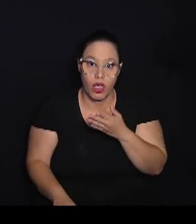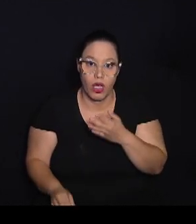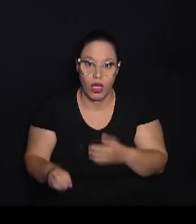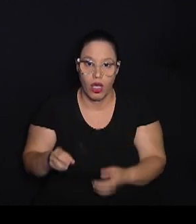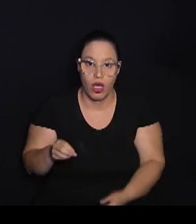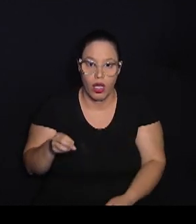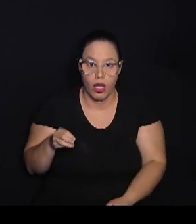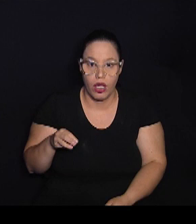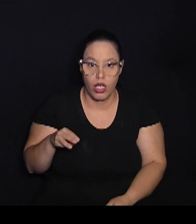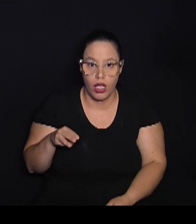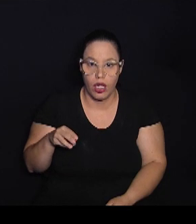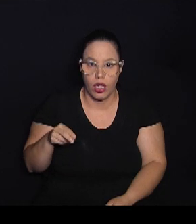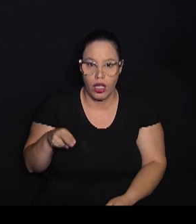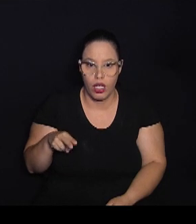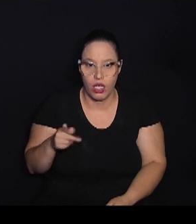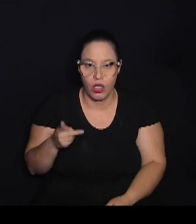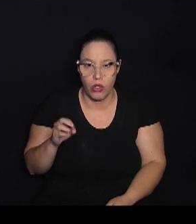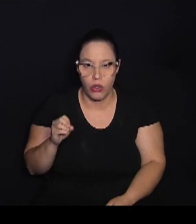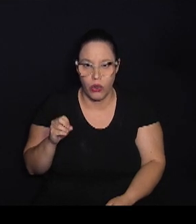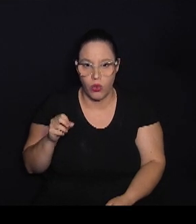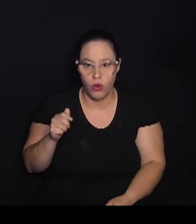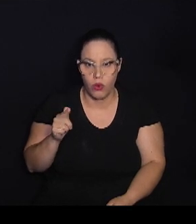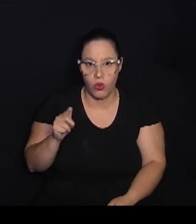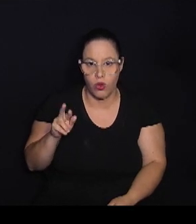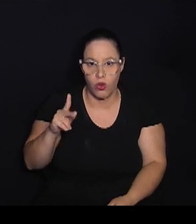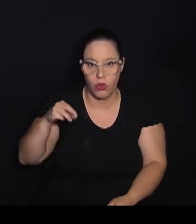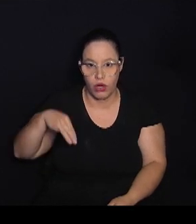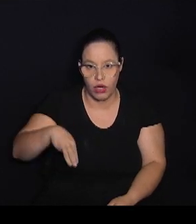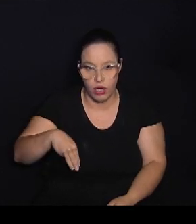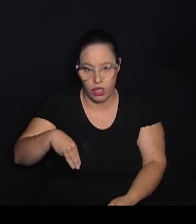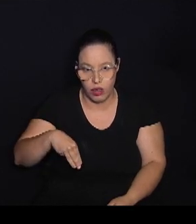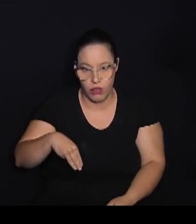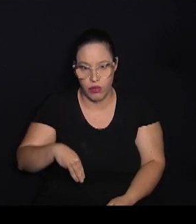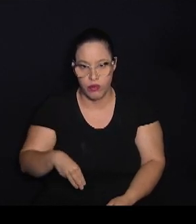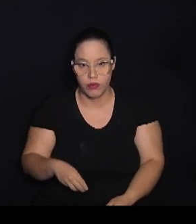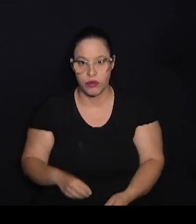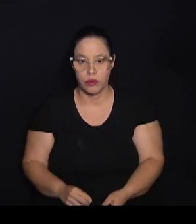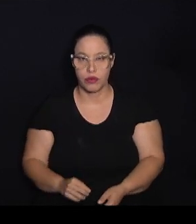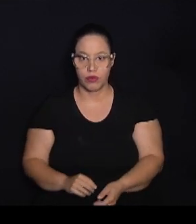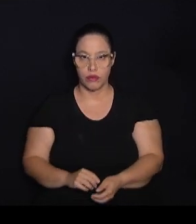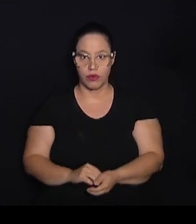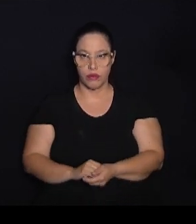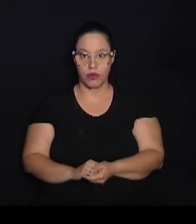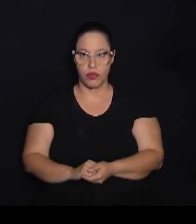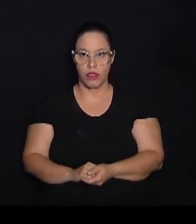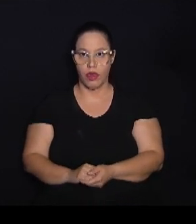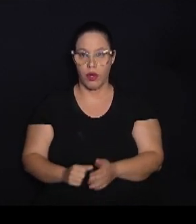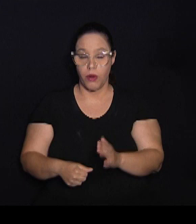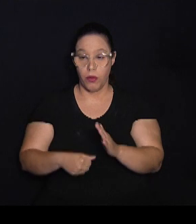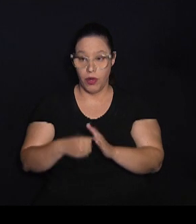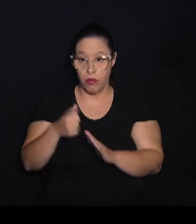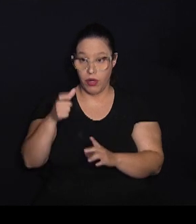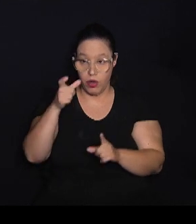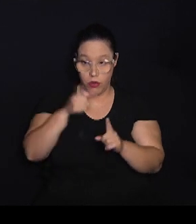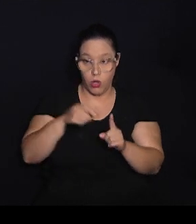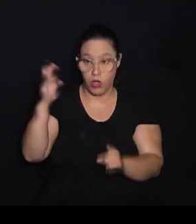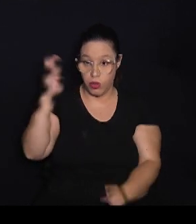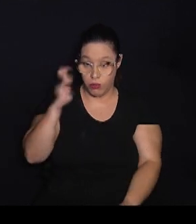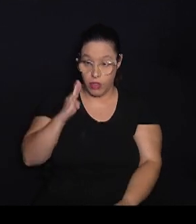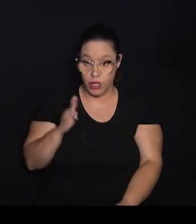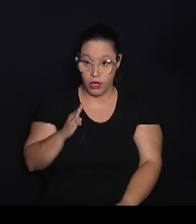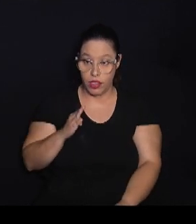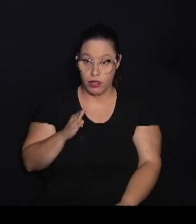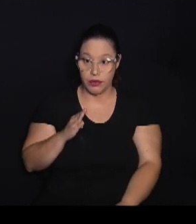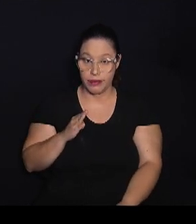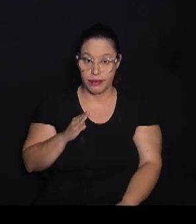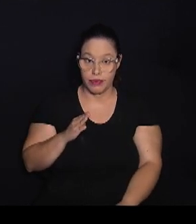né é o personagem de 1869 criado pelo Angel agustini que é o primeiro personagem brasileiro brasileiro muito bom